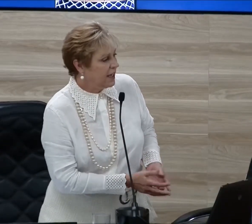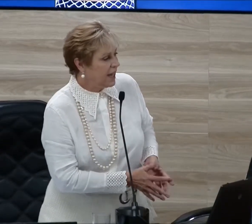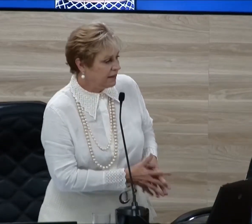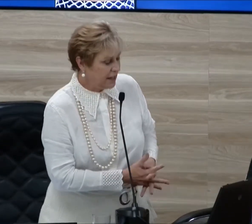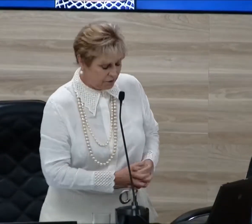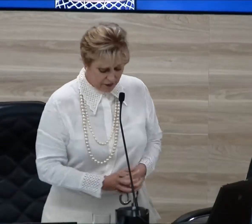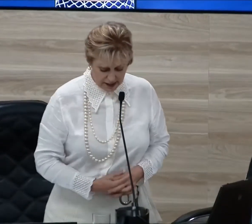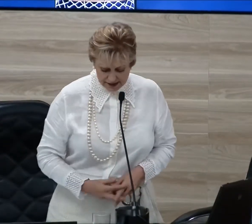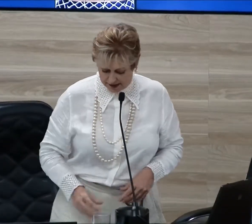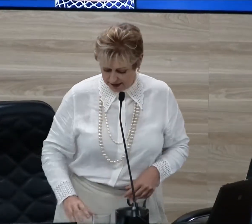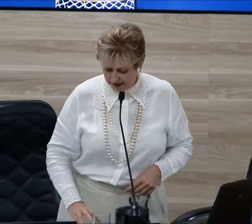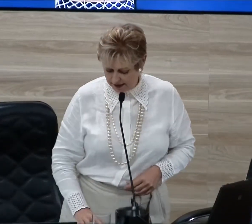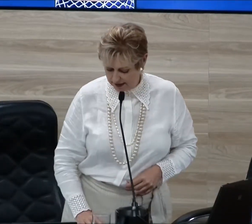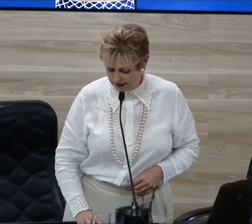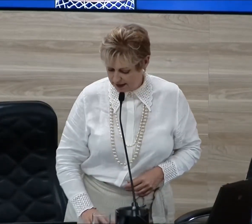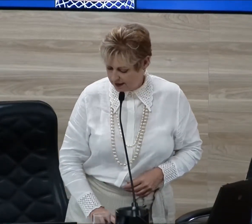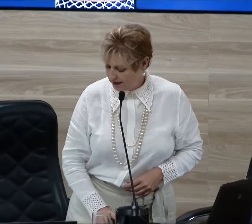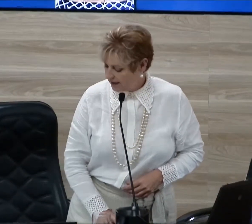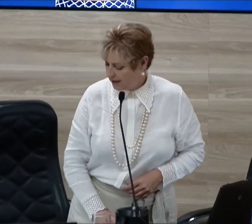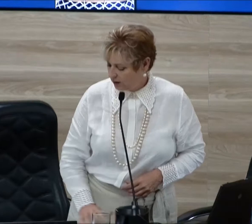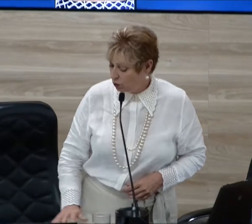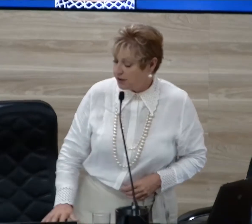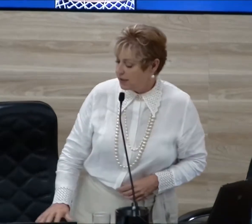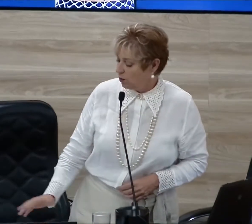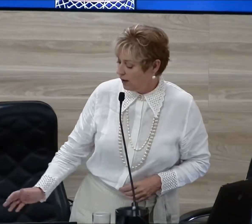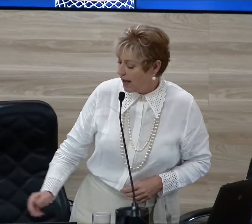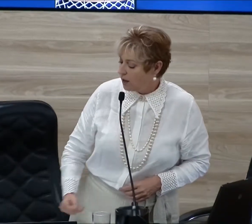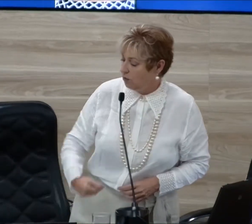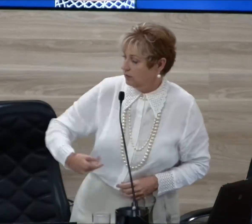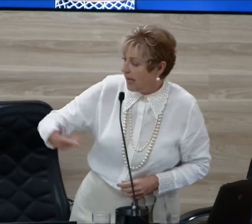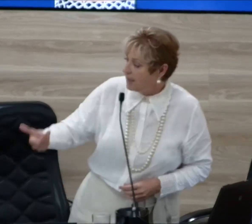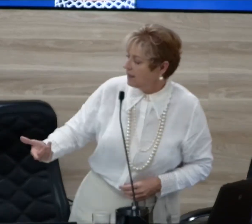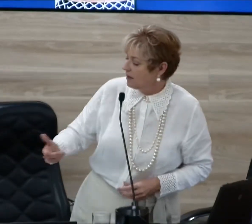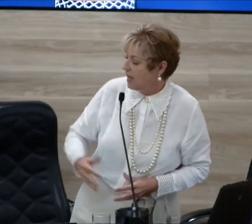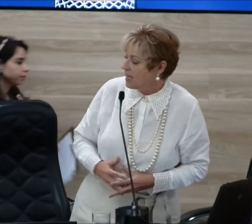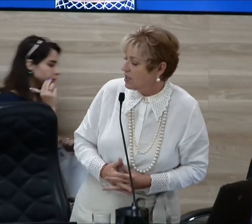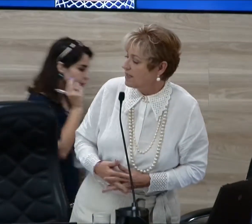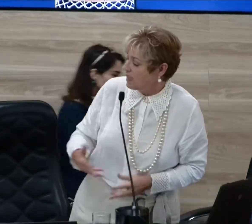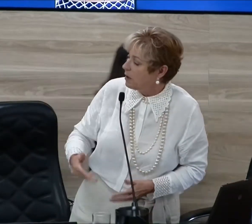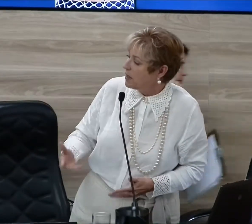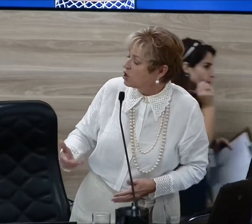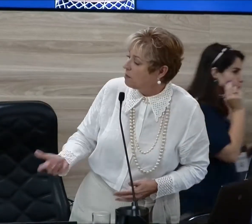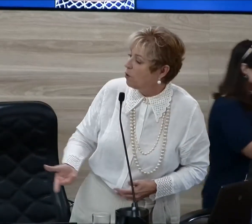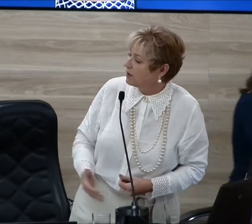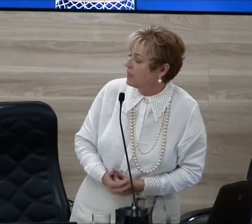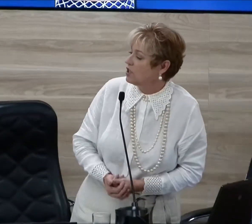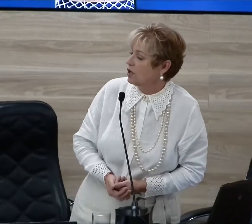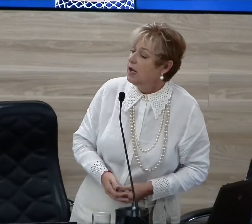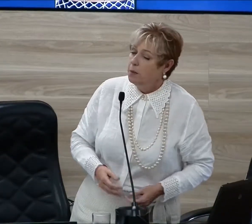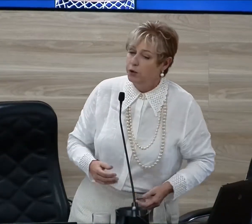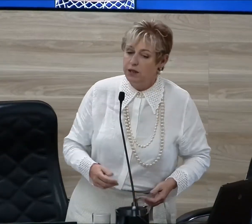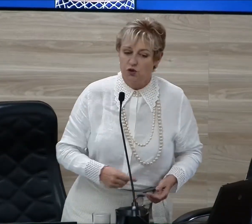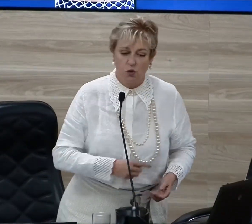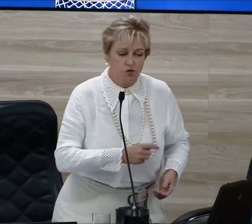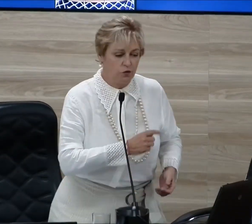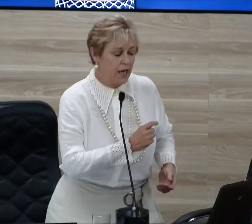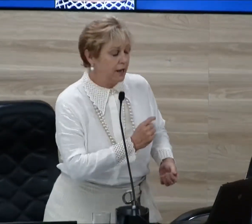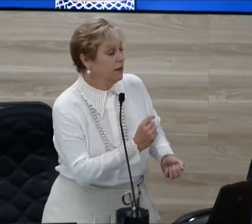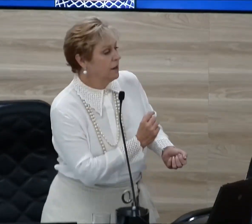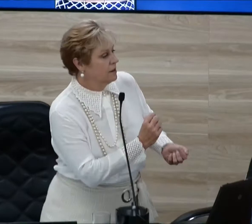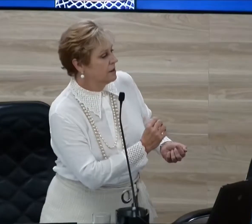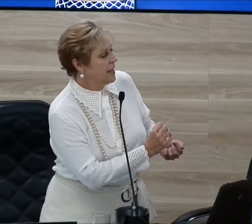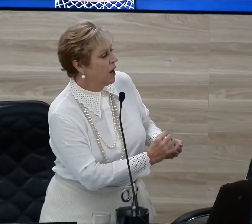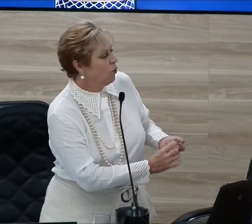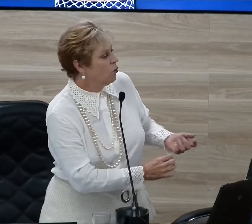tem através do celular, da internet, é extremamente importante. Podemos